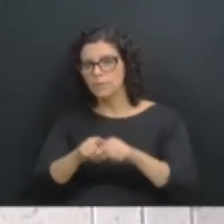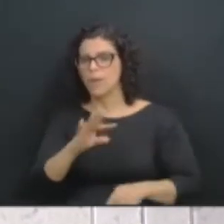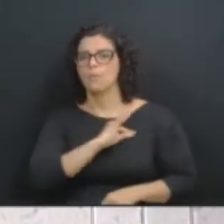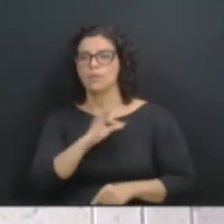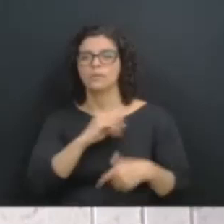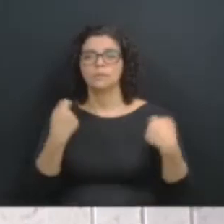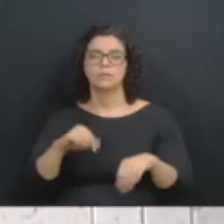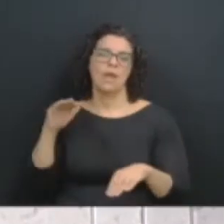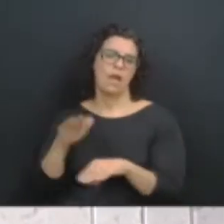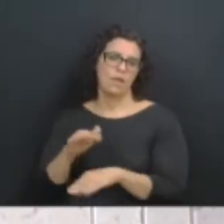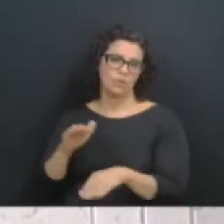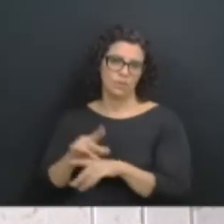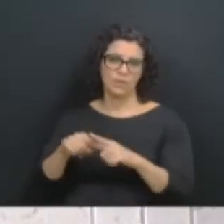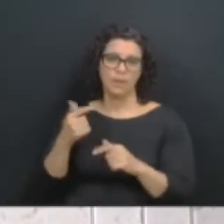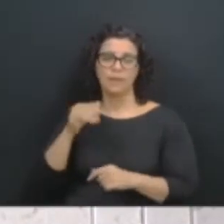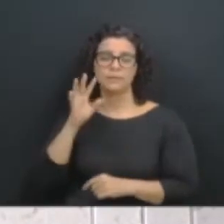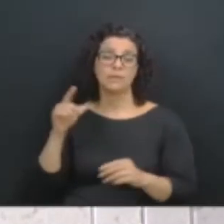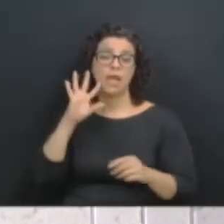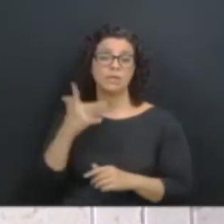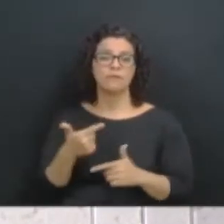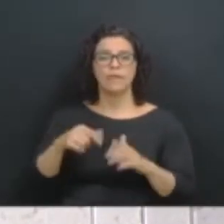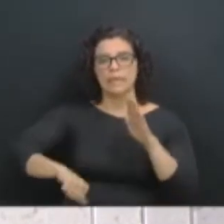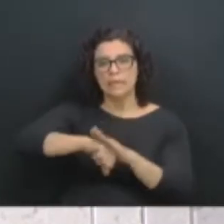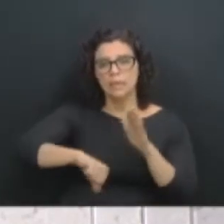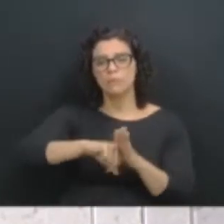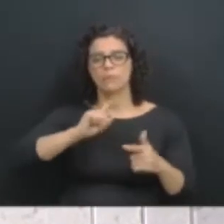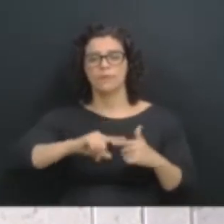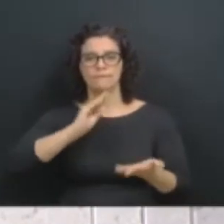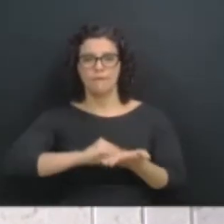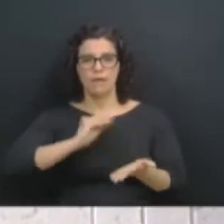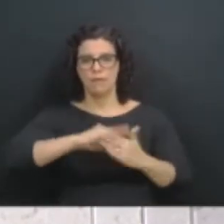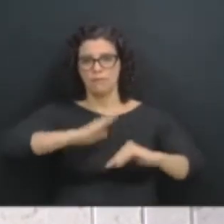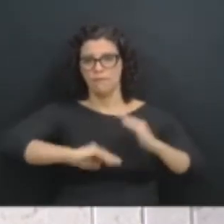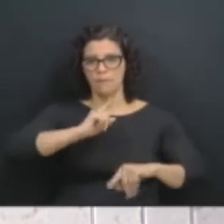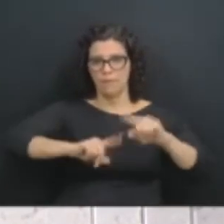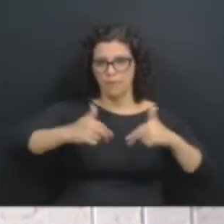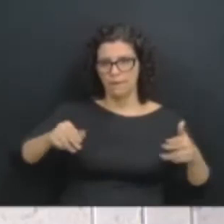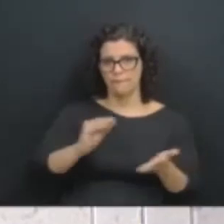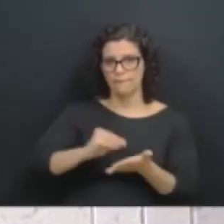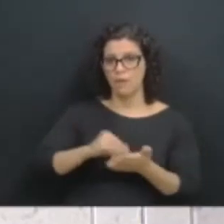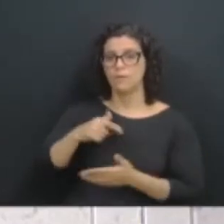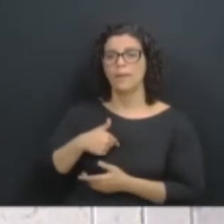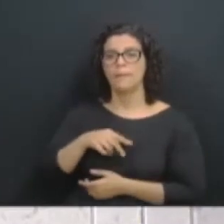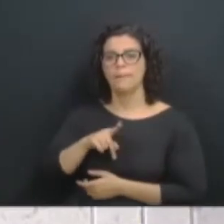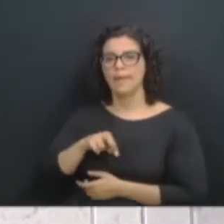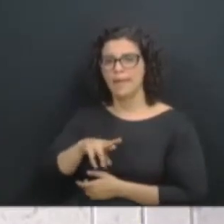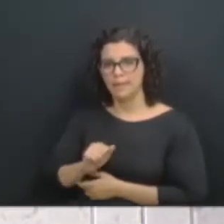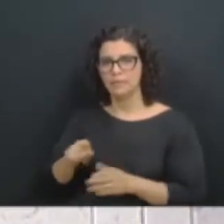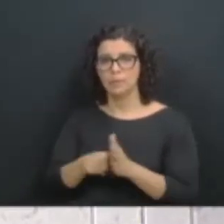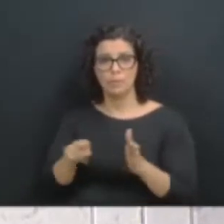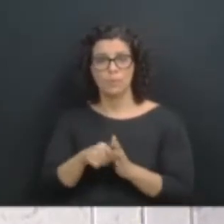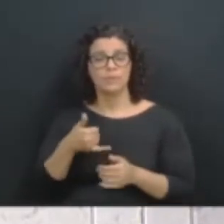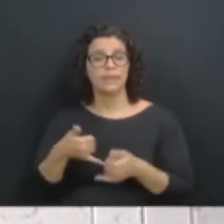polícia precisa de ajuda para elucidar os crimes por falta de profissionais e por falta de equipamentos. Não tem perícia na balística, não tem quebra do